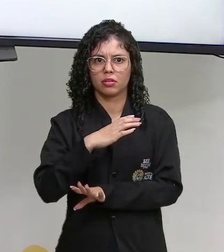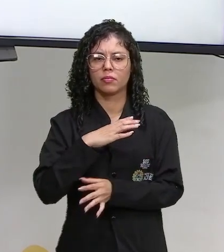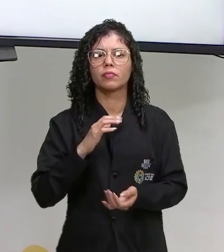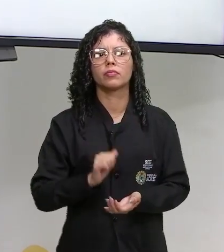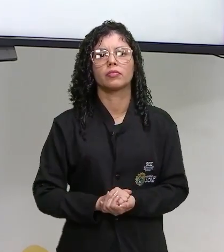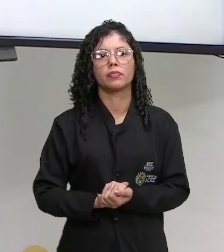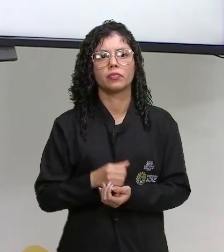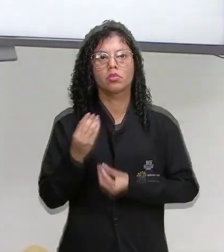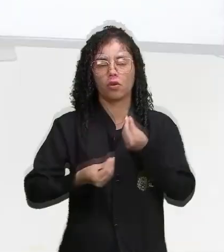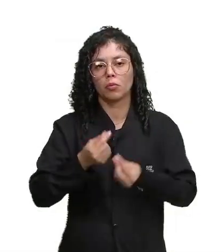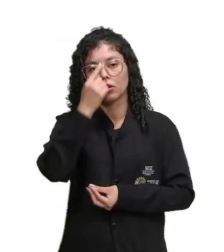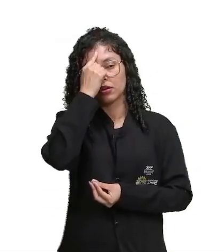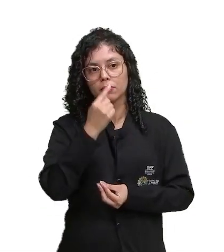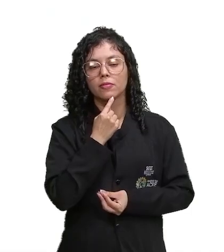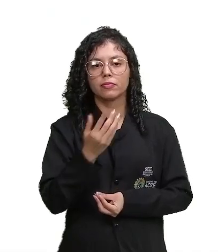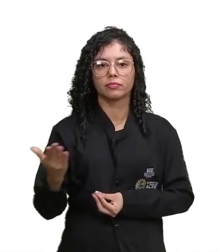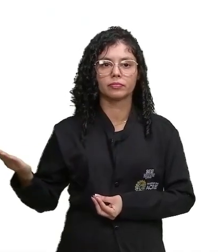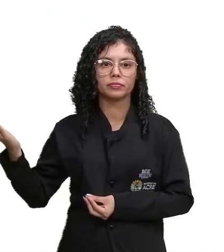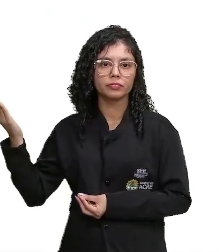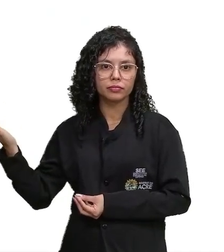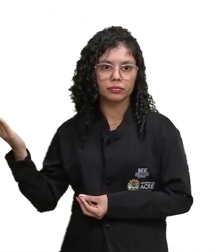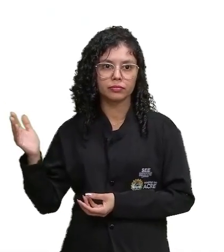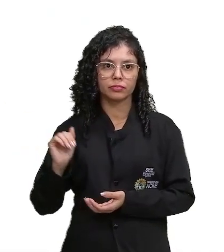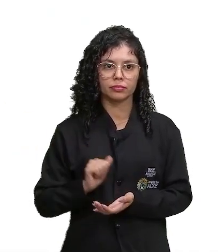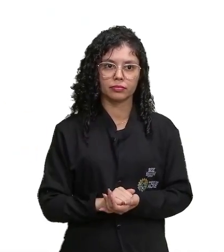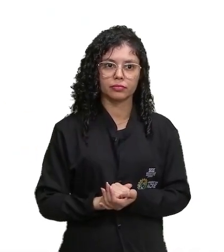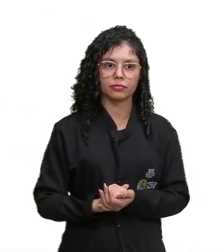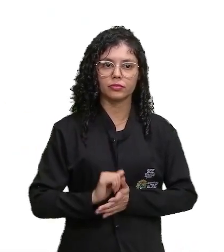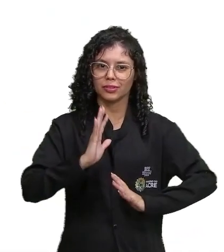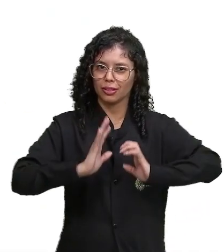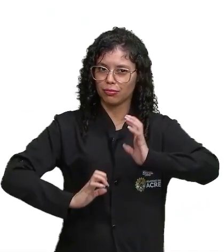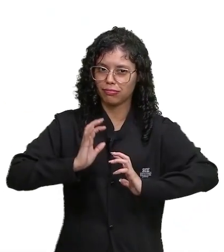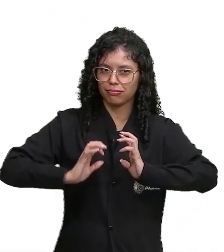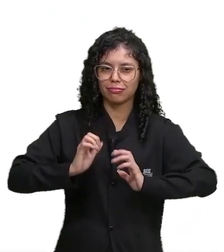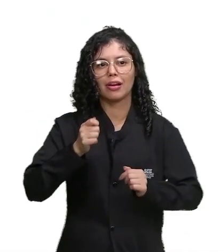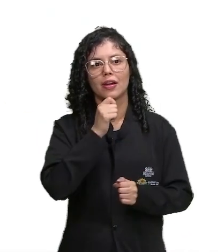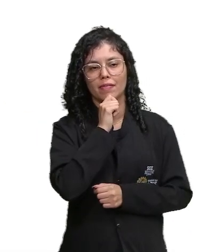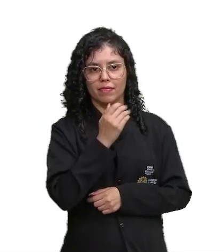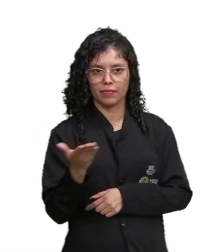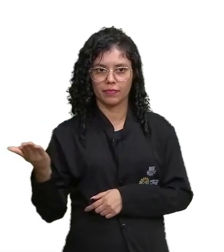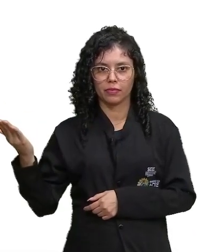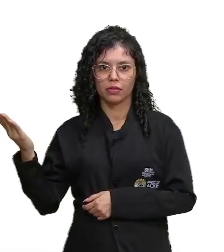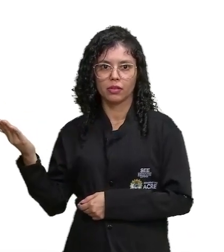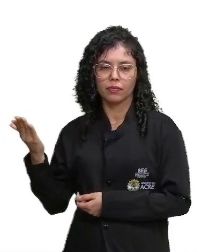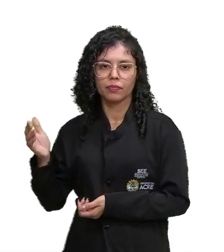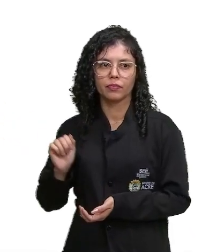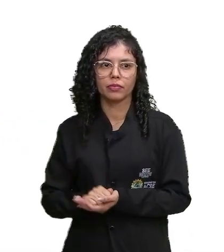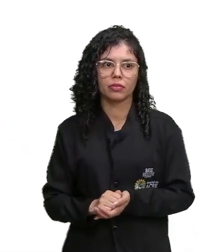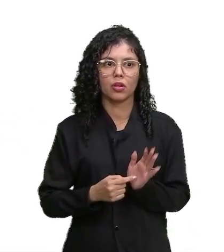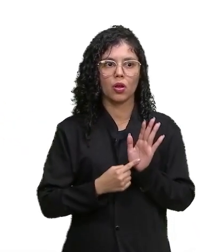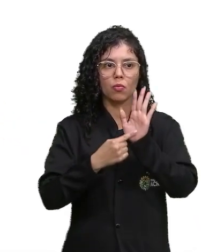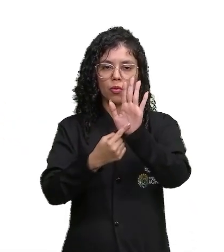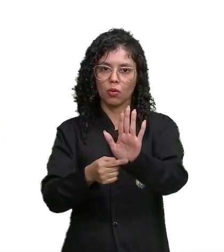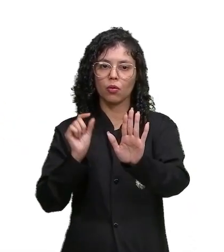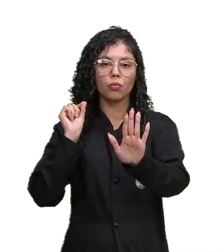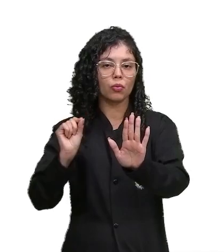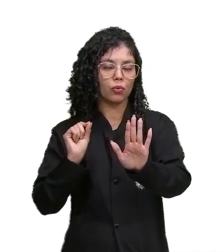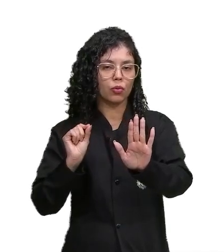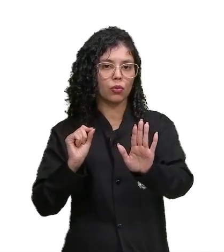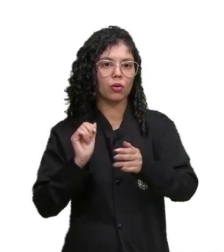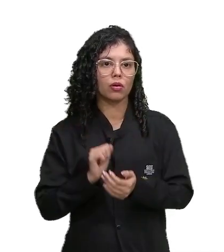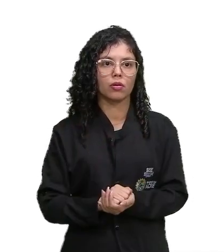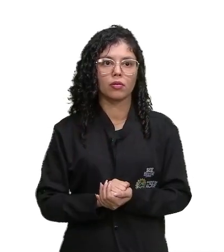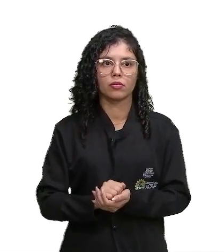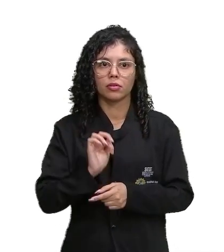as cidades, como temos aqui um exemplo dessa charge, né? Dessa charge aqui que representa, da